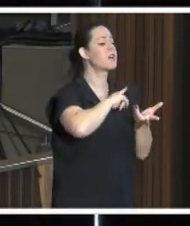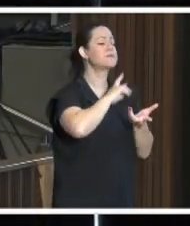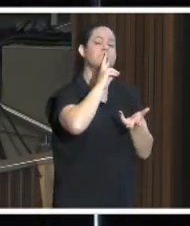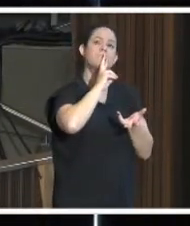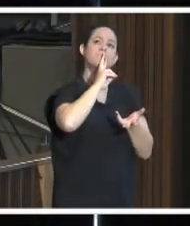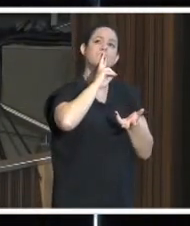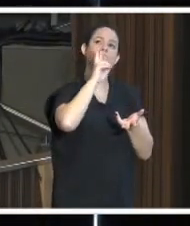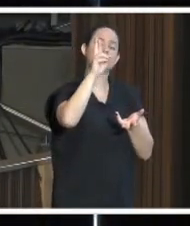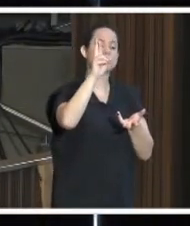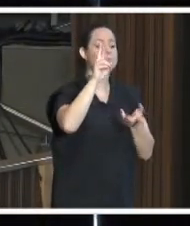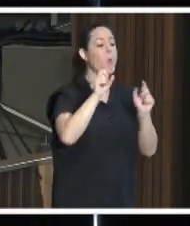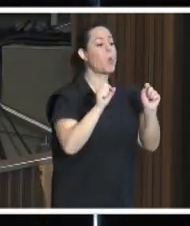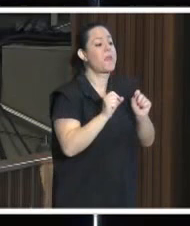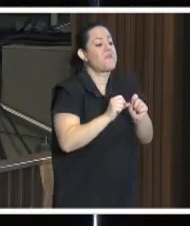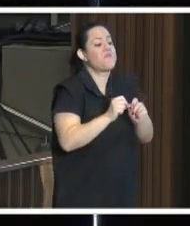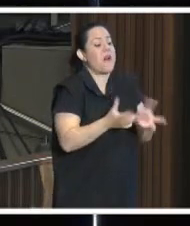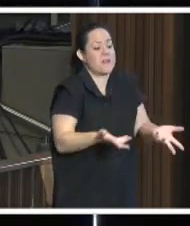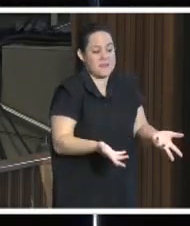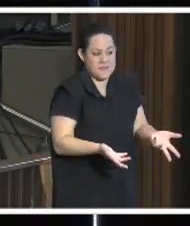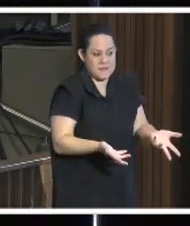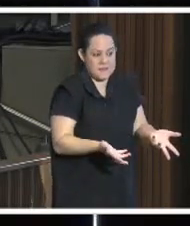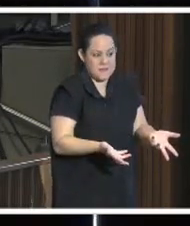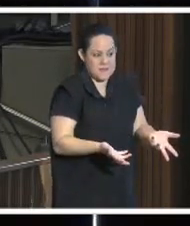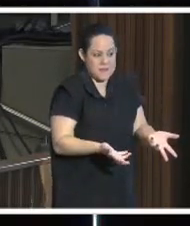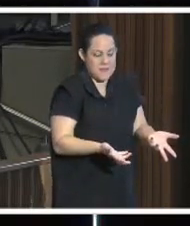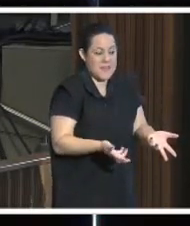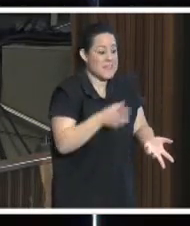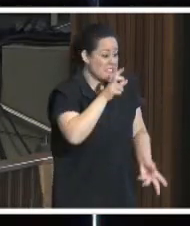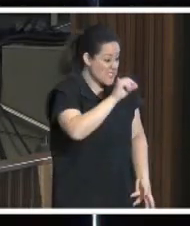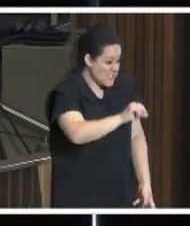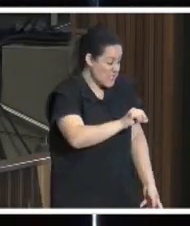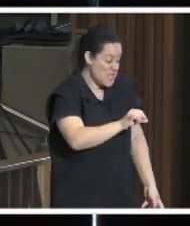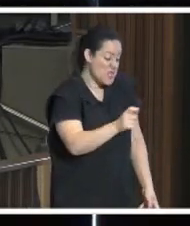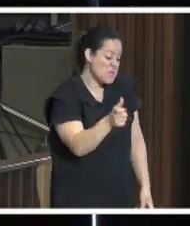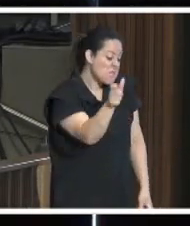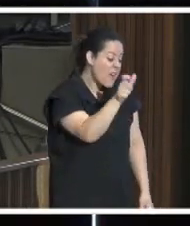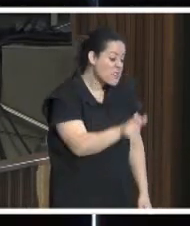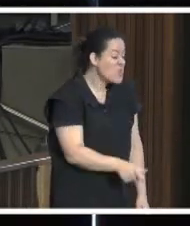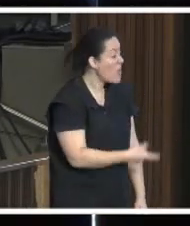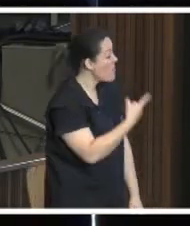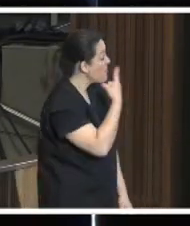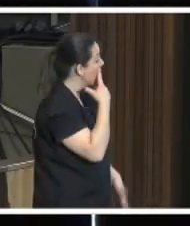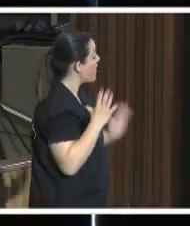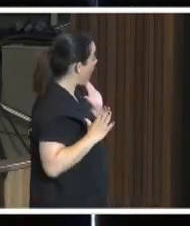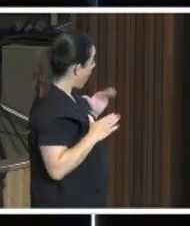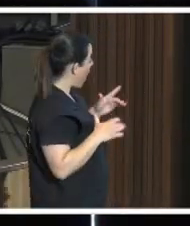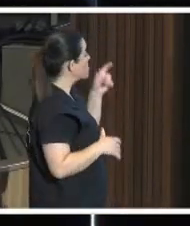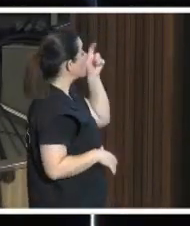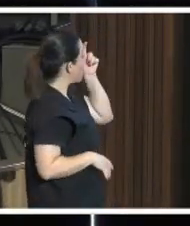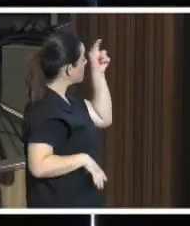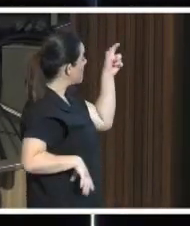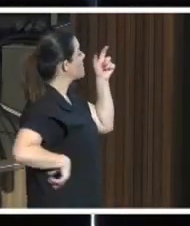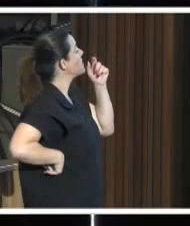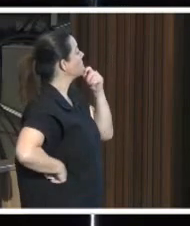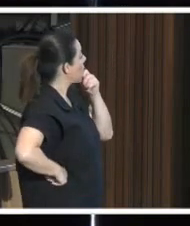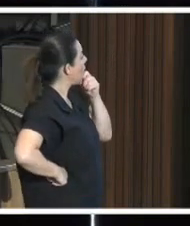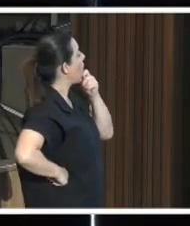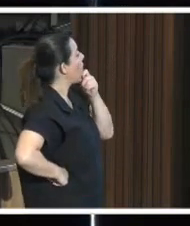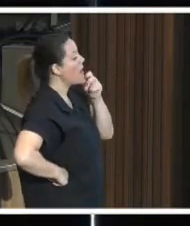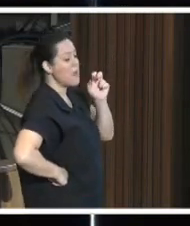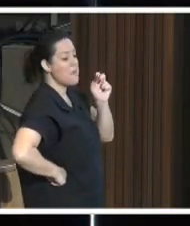respostas. Se os pastores tivessem visto apenas os anjos e ouvido a mensagem deles,